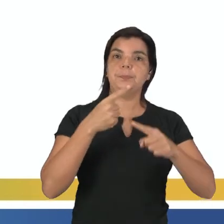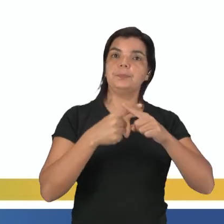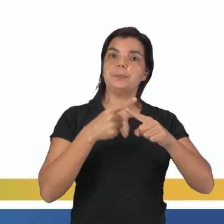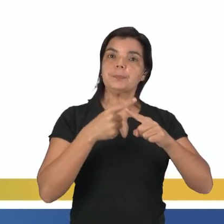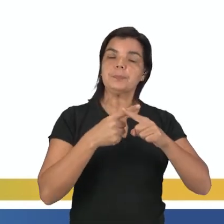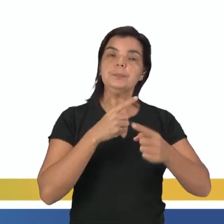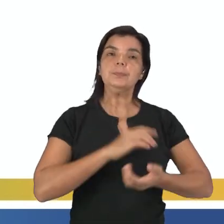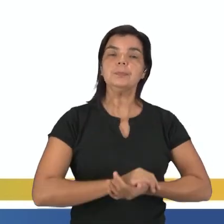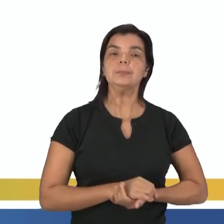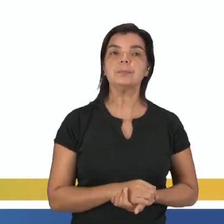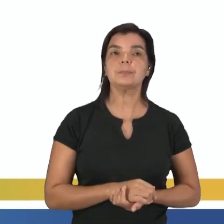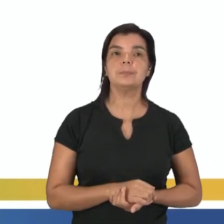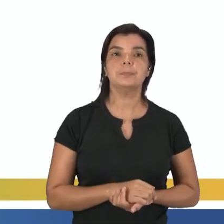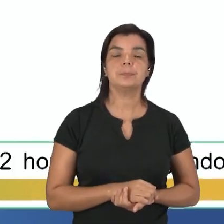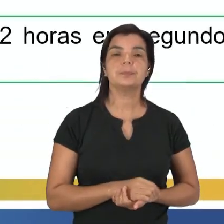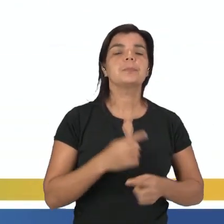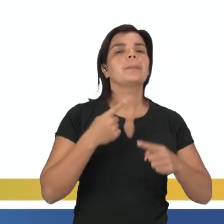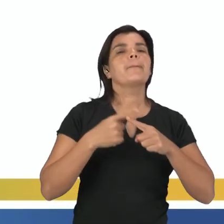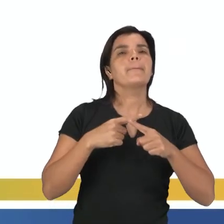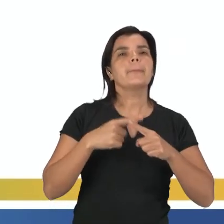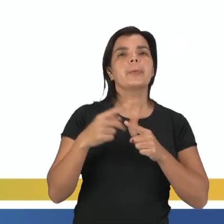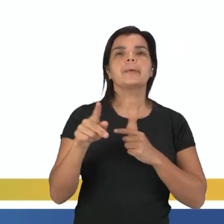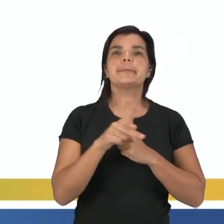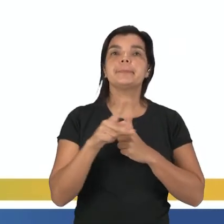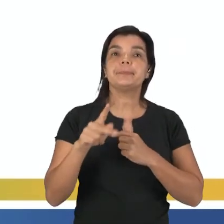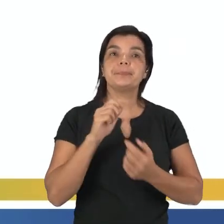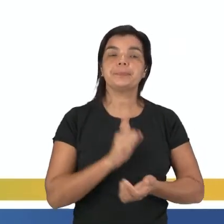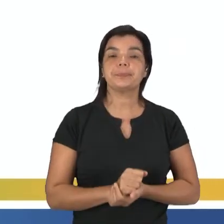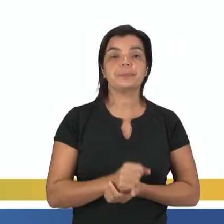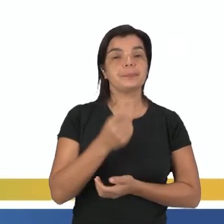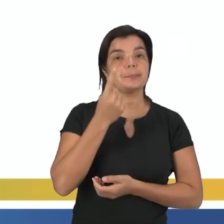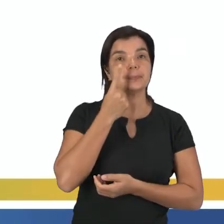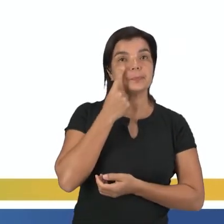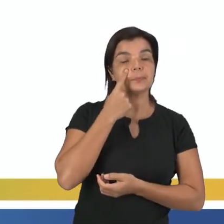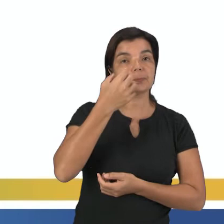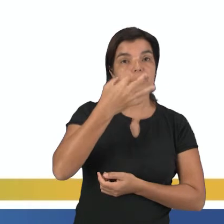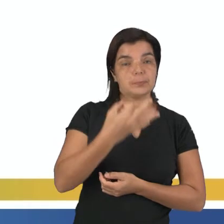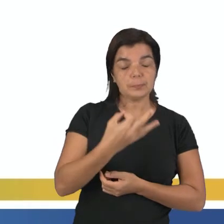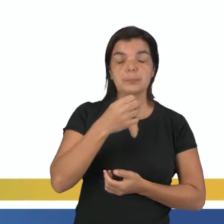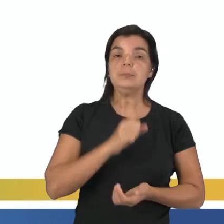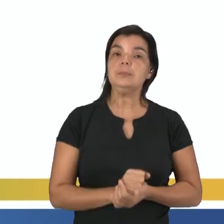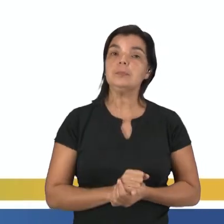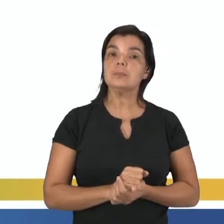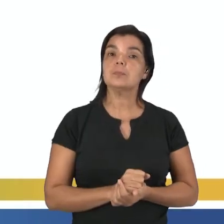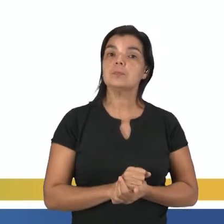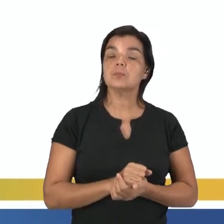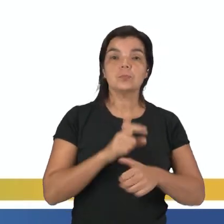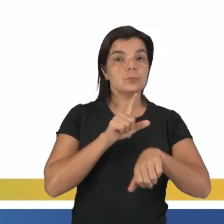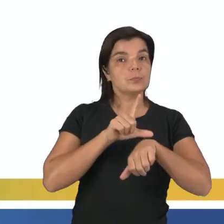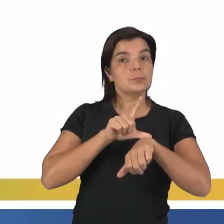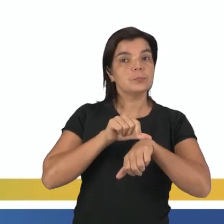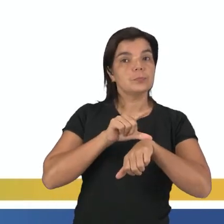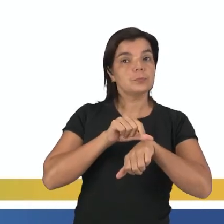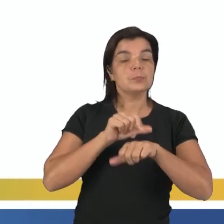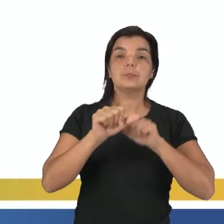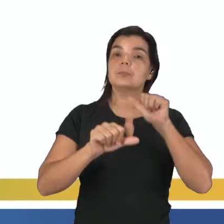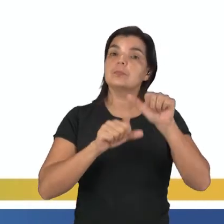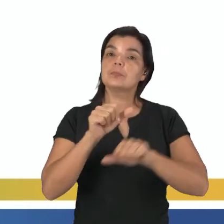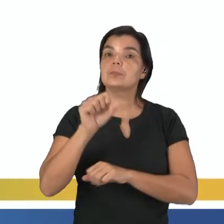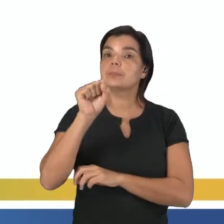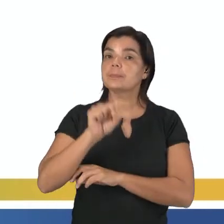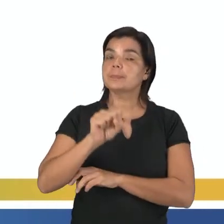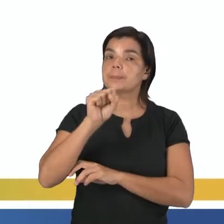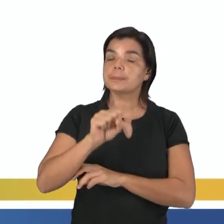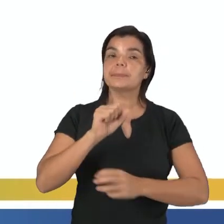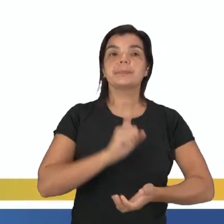a multiplicação. Mas por quê, professor? Né? Se você olhar direitinho o enunciado, ele quer converter hora para